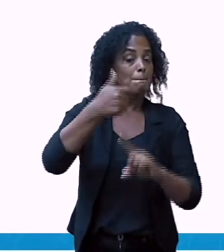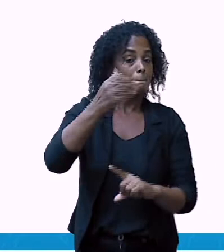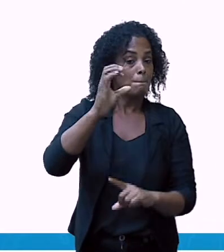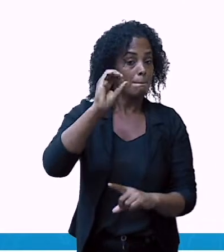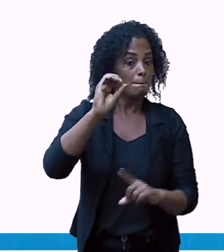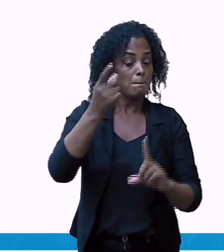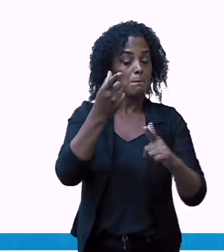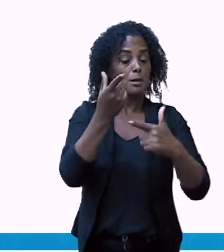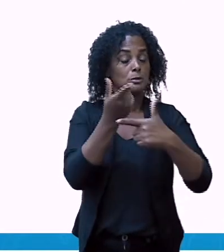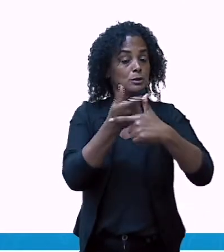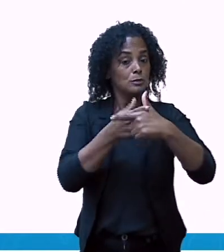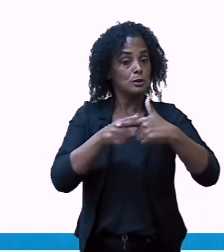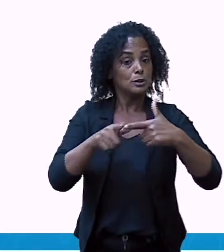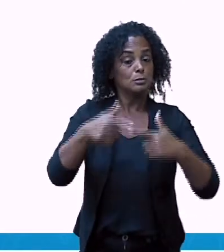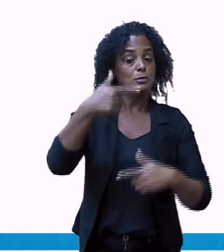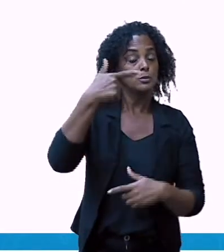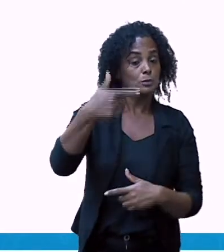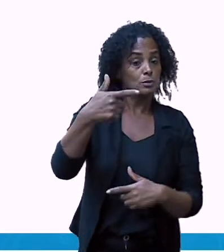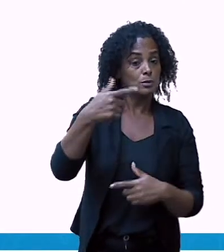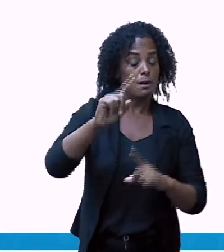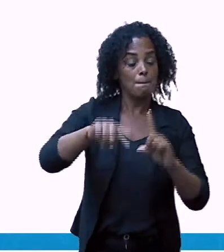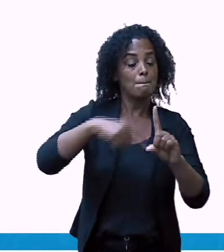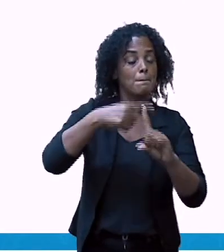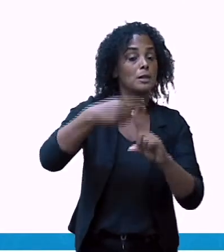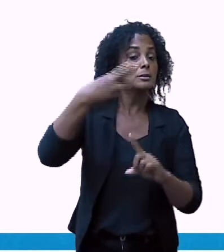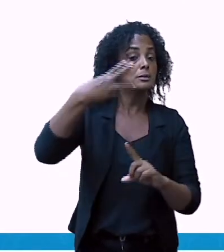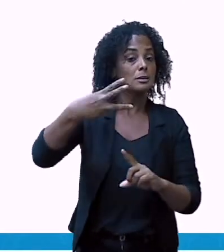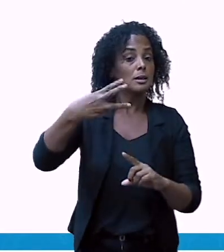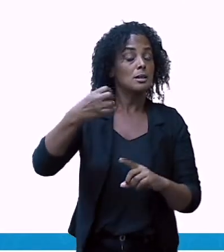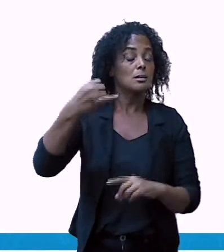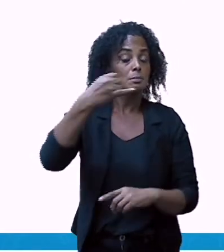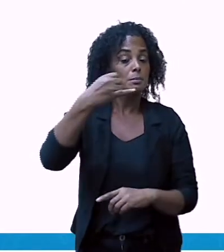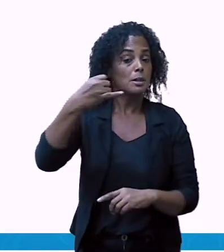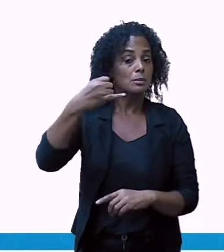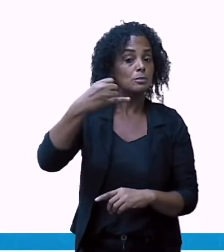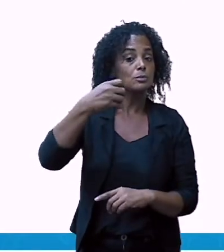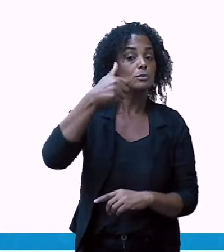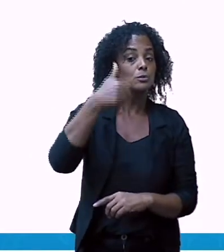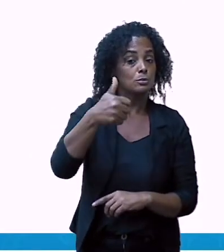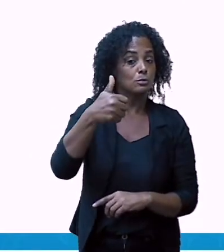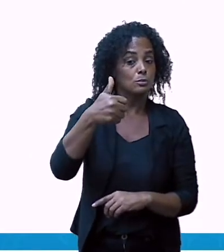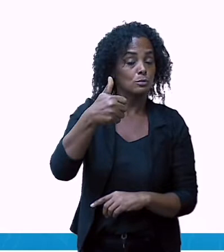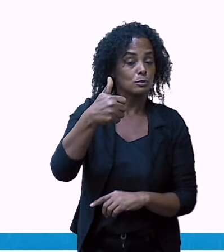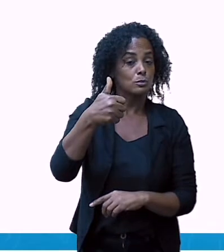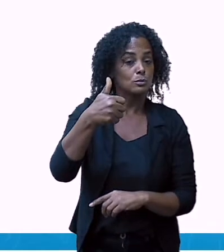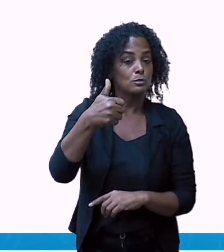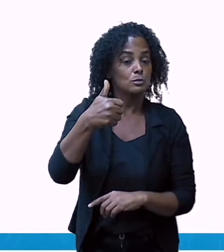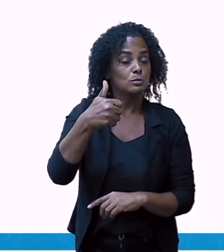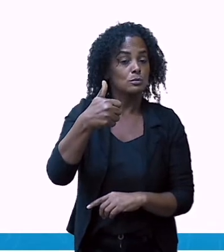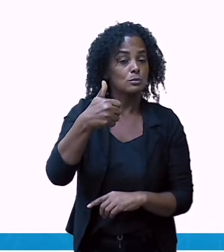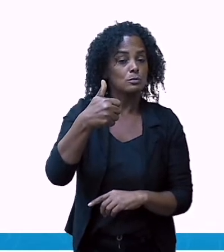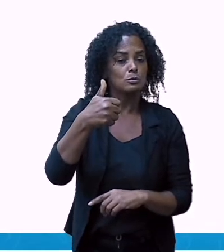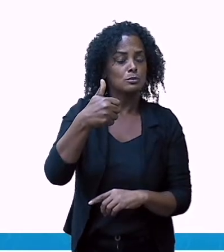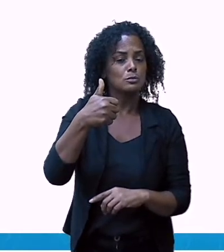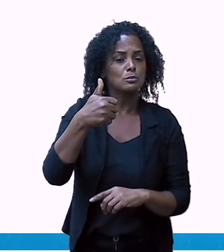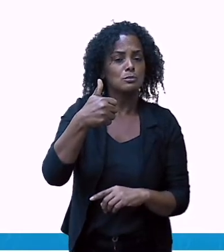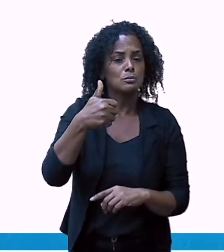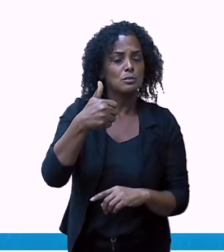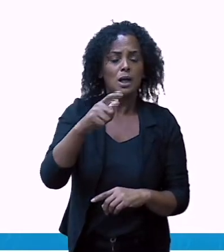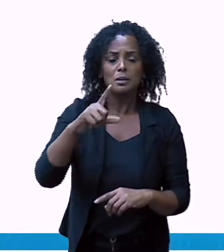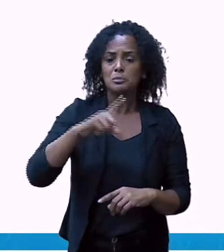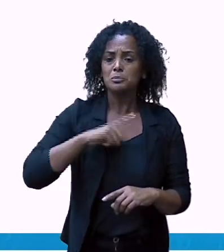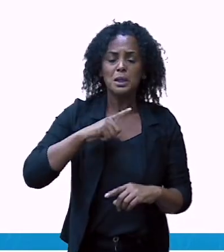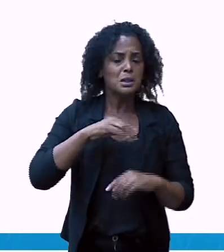10 dividido por 2, mais 3 menos 1. Observe que apareceu todas